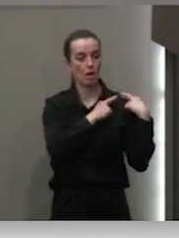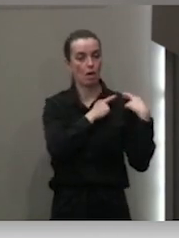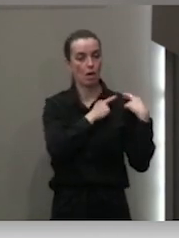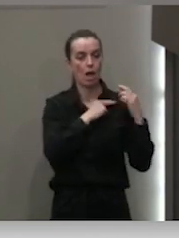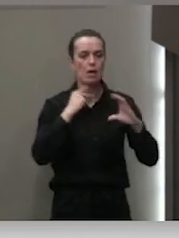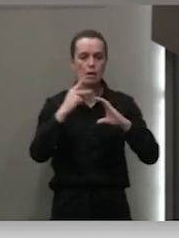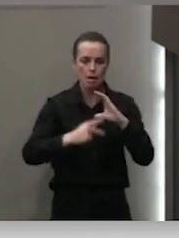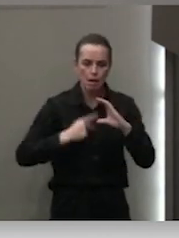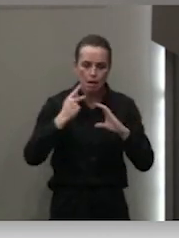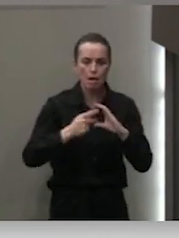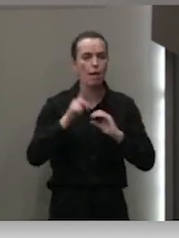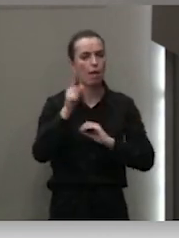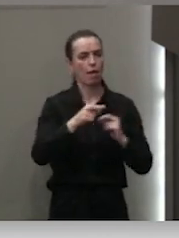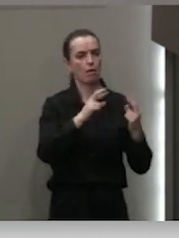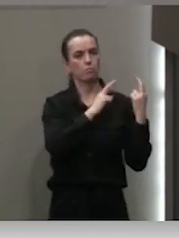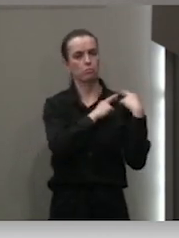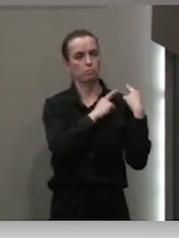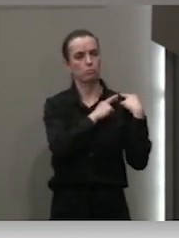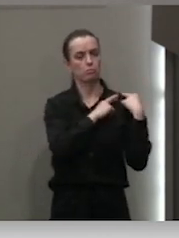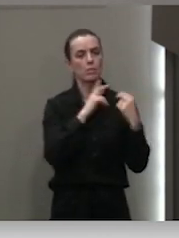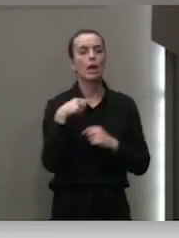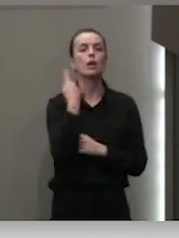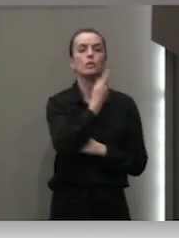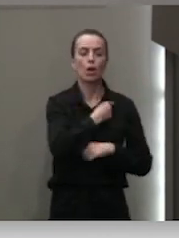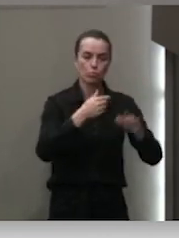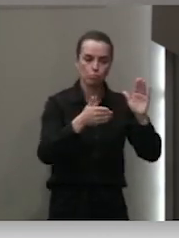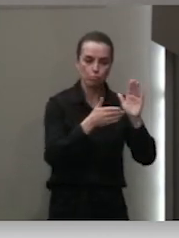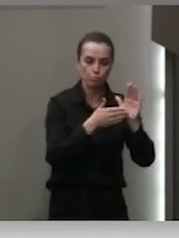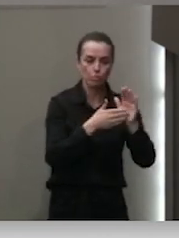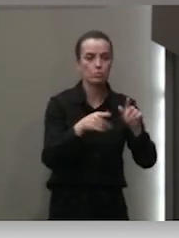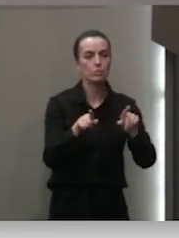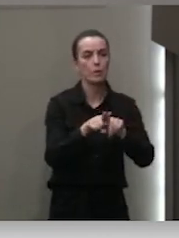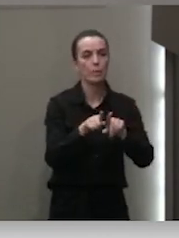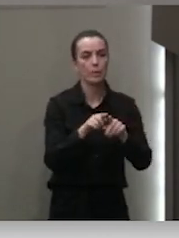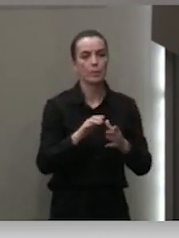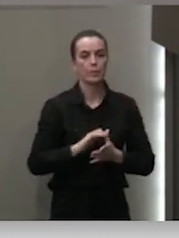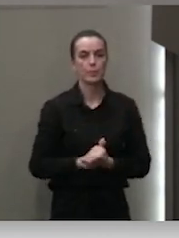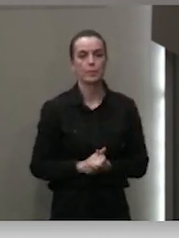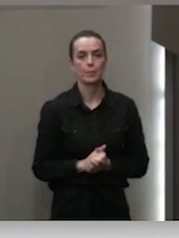Câmara E isso nós estamos propondo também